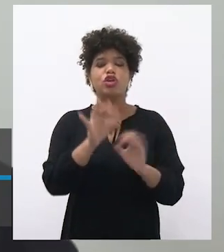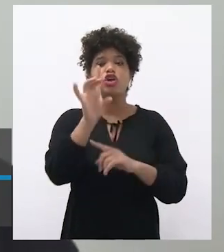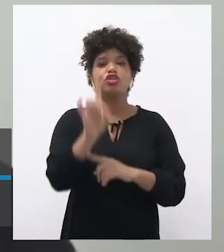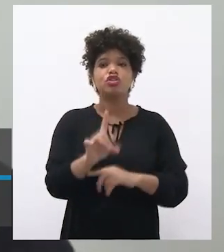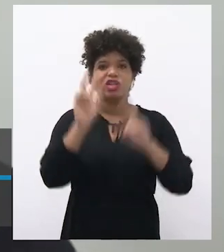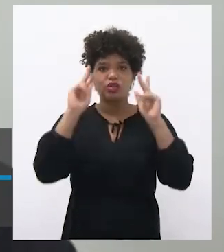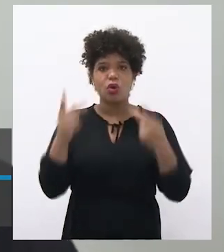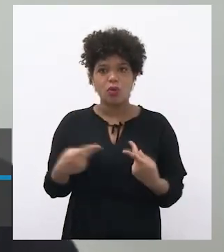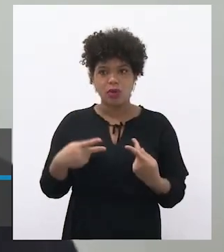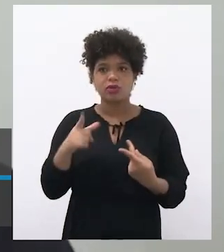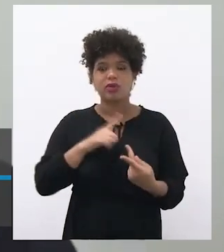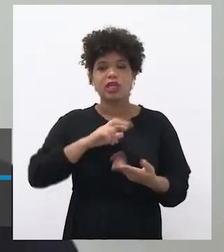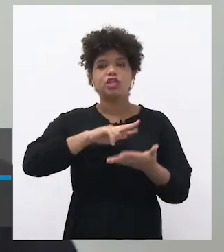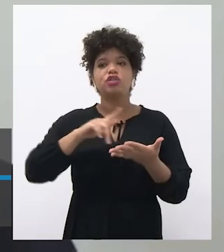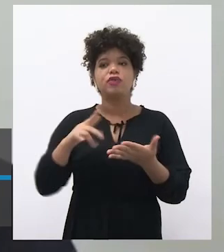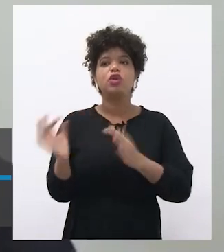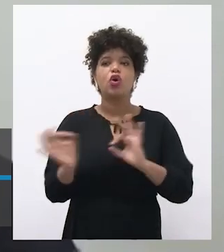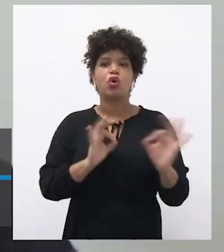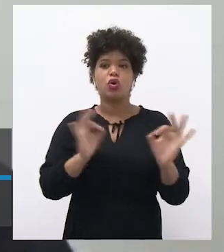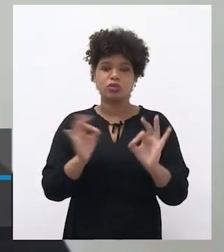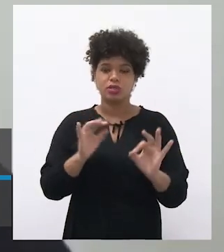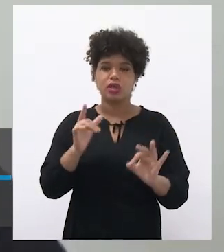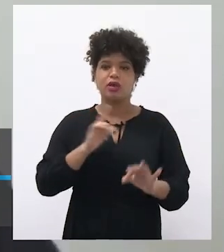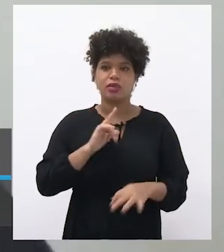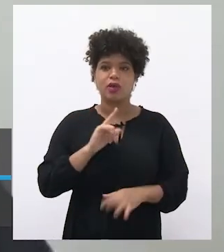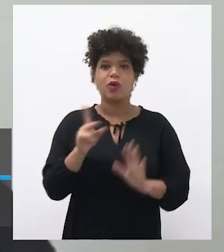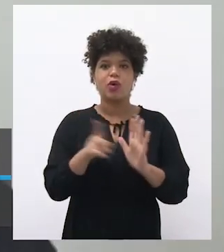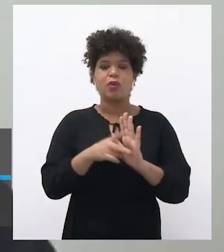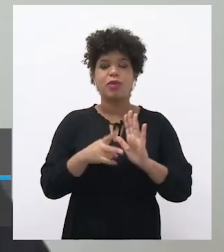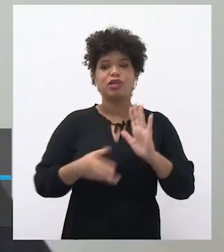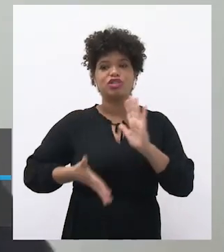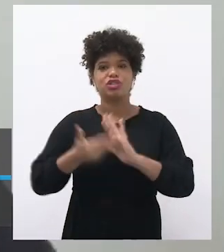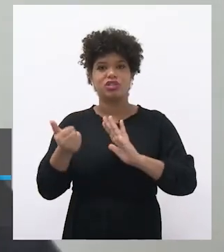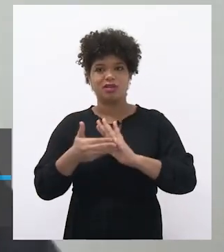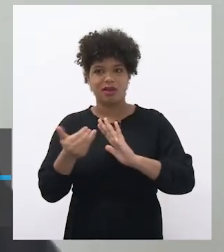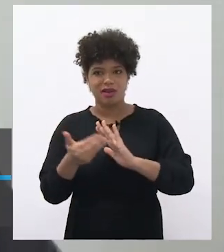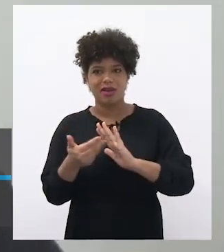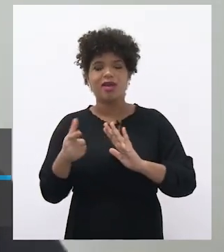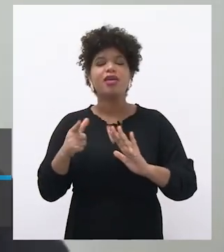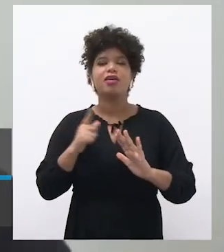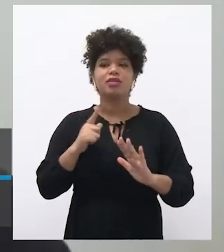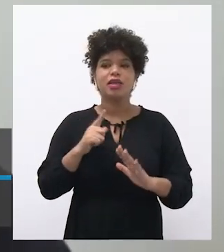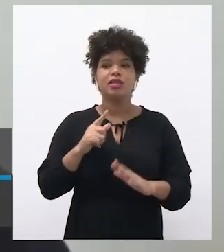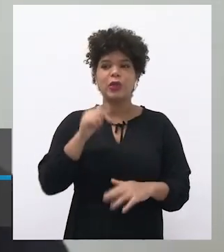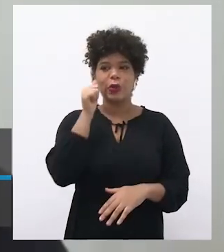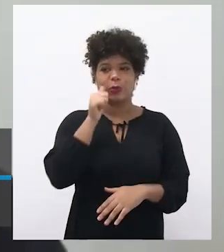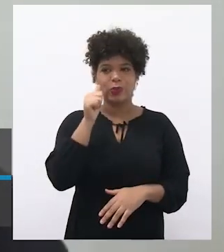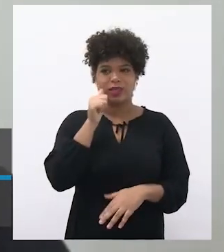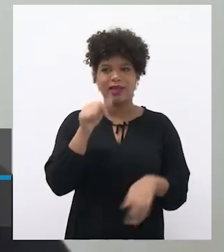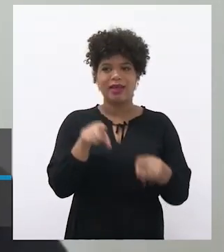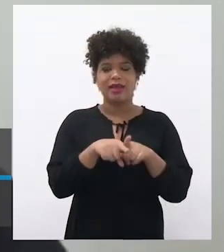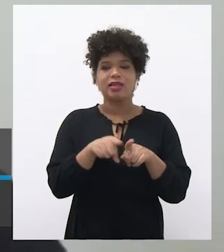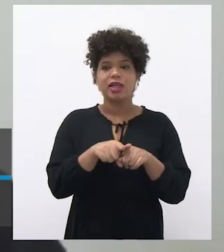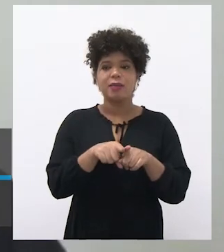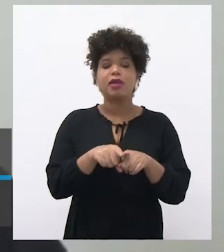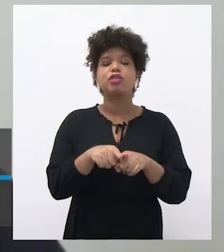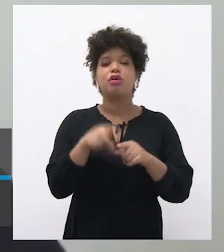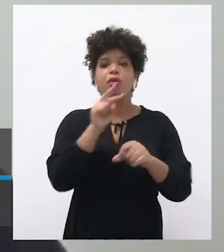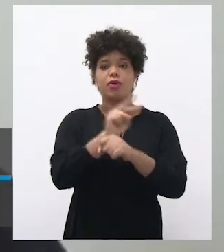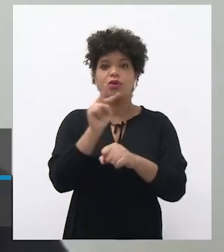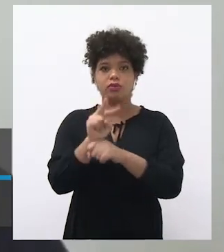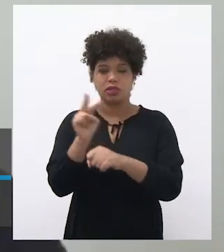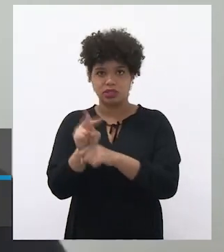seja, que aqui, né, fazendo uso de um referencial teórico, o da concepção bidimensional de justiça de Nancy